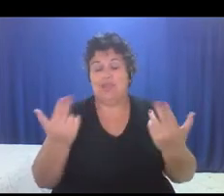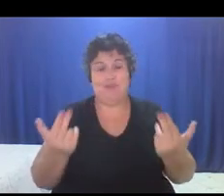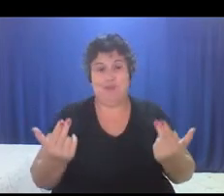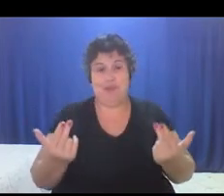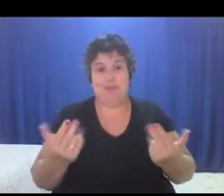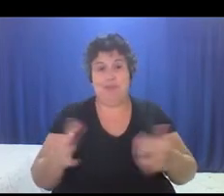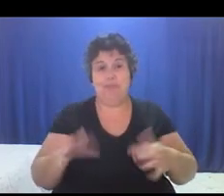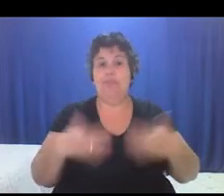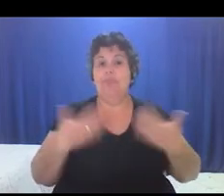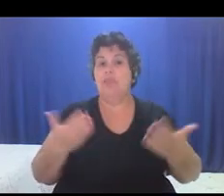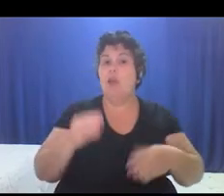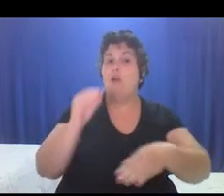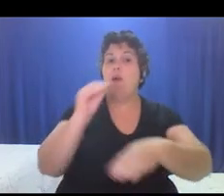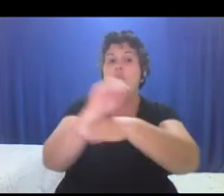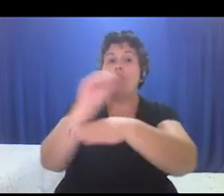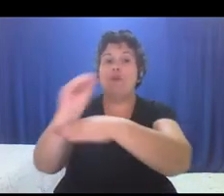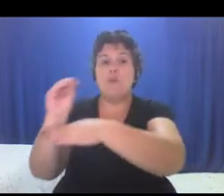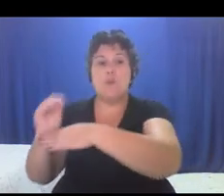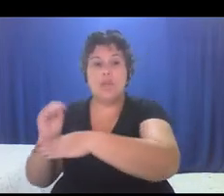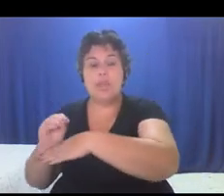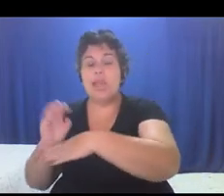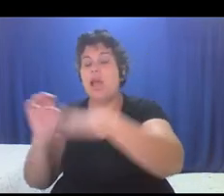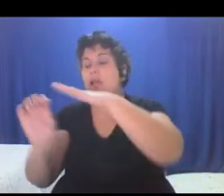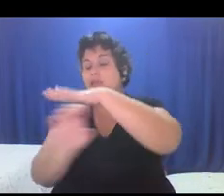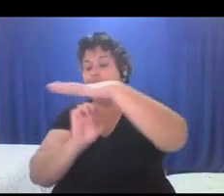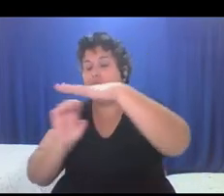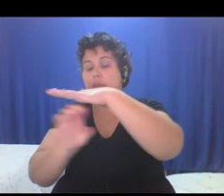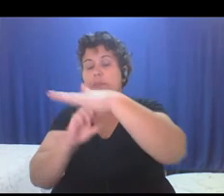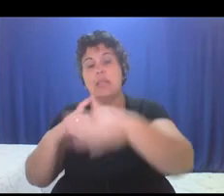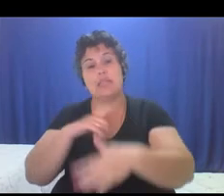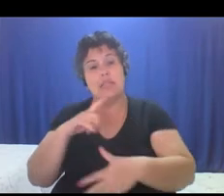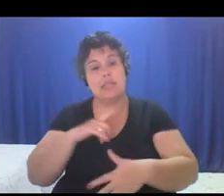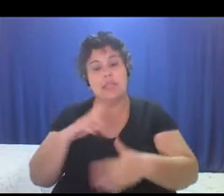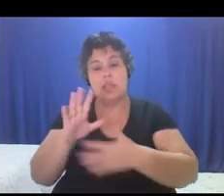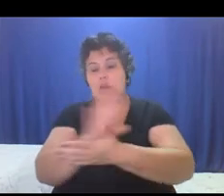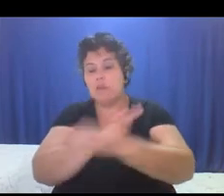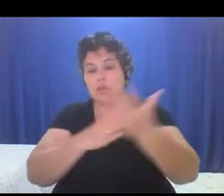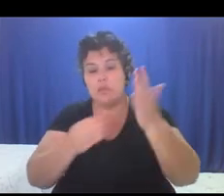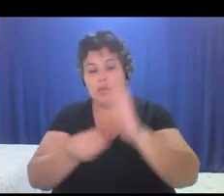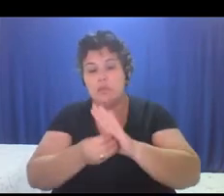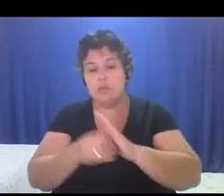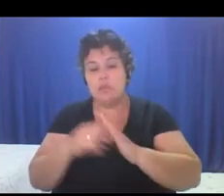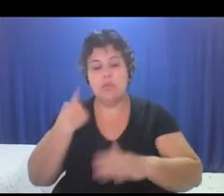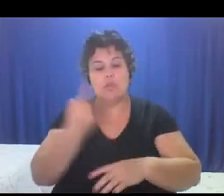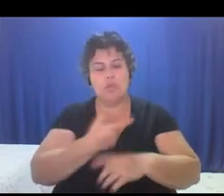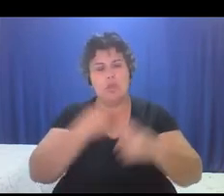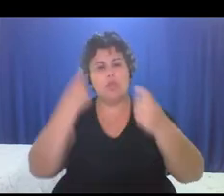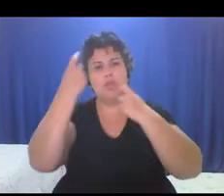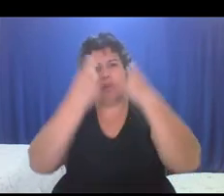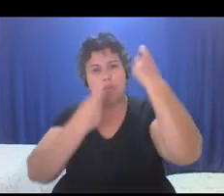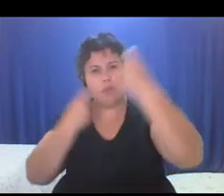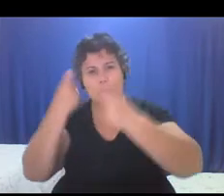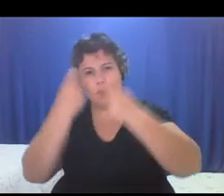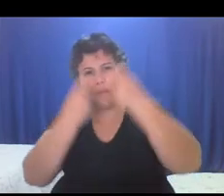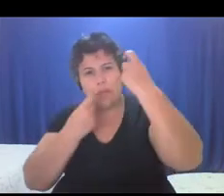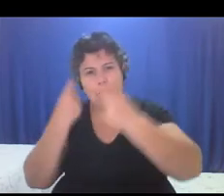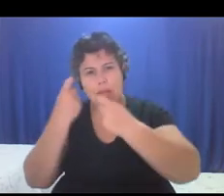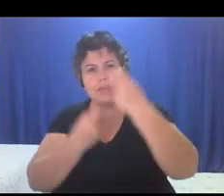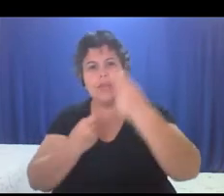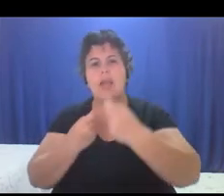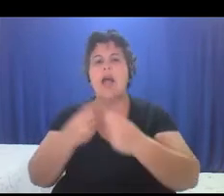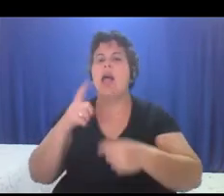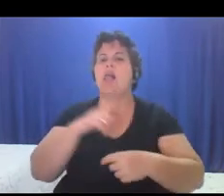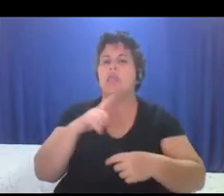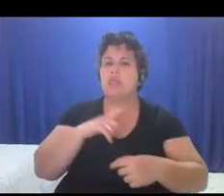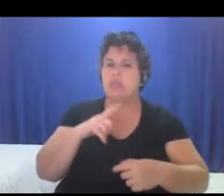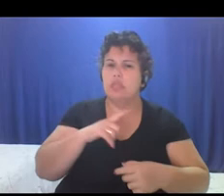tem com todos os seus colaboradores, né, Mari? A gente tem uma preocupação muito grande desde o primeiro momento que a gente faz ali o